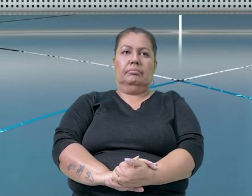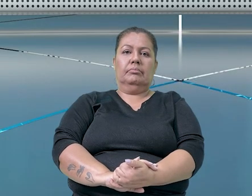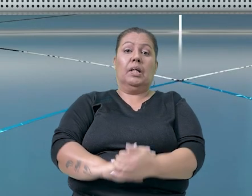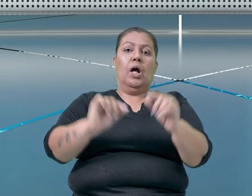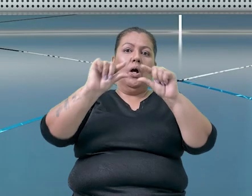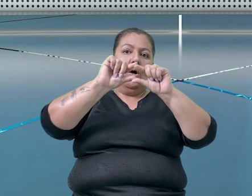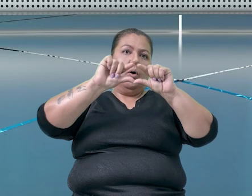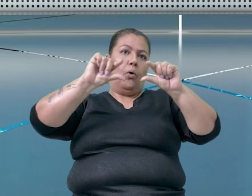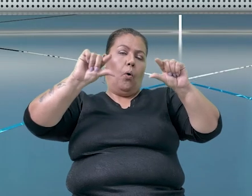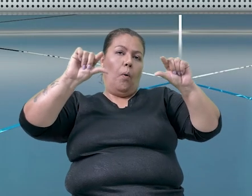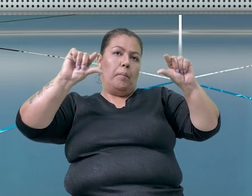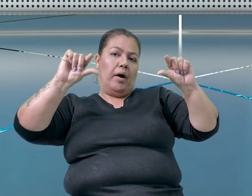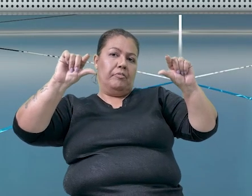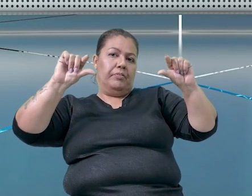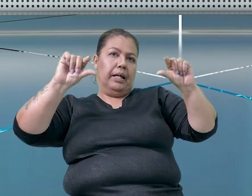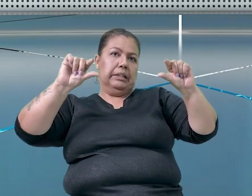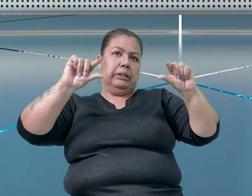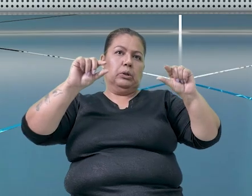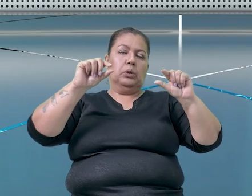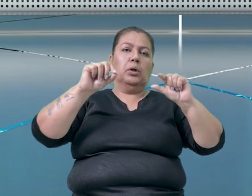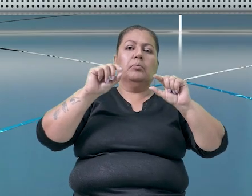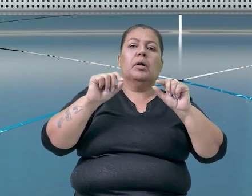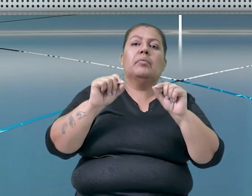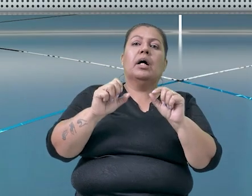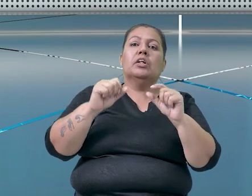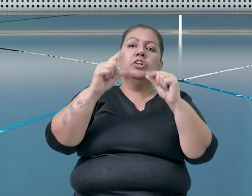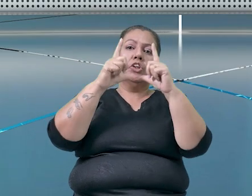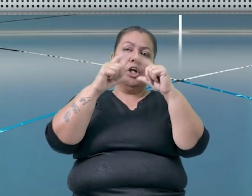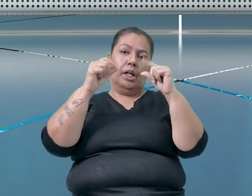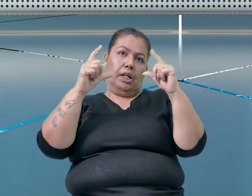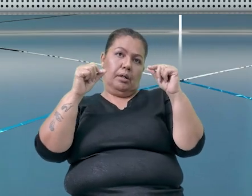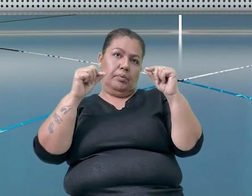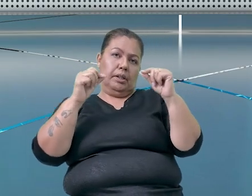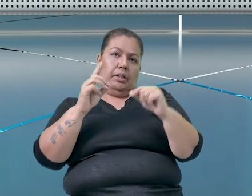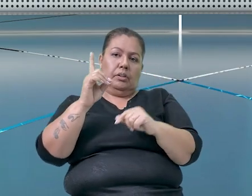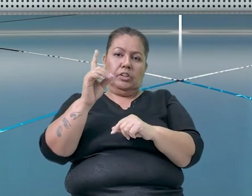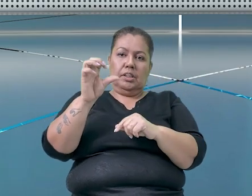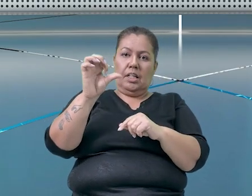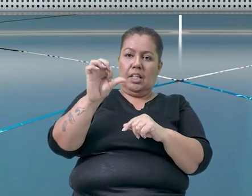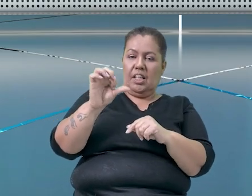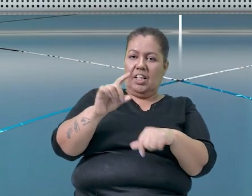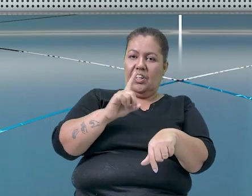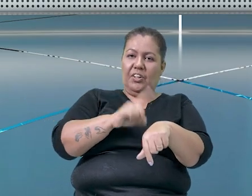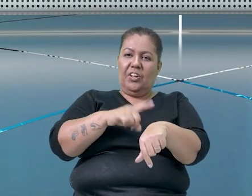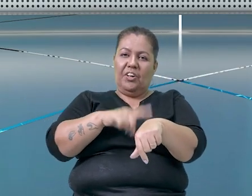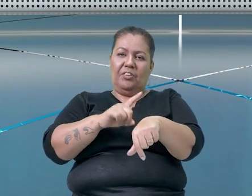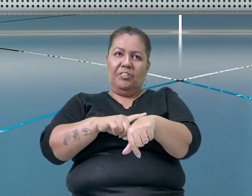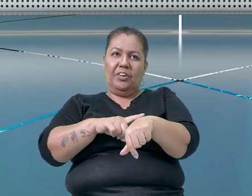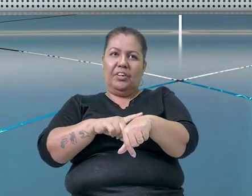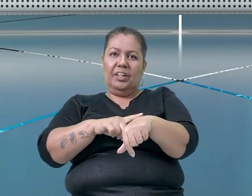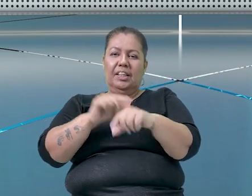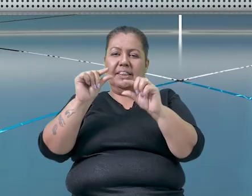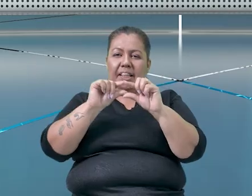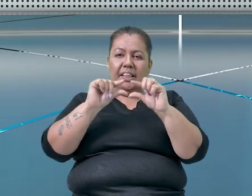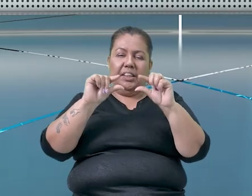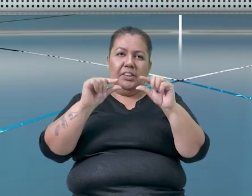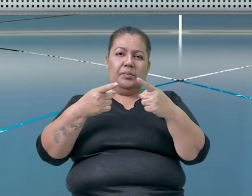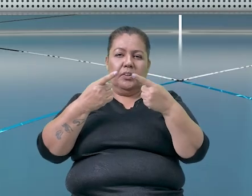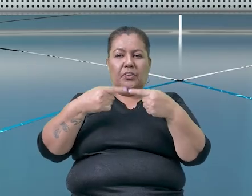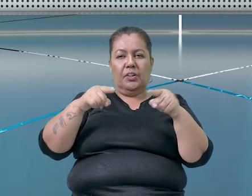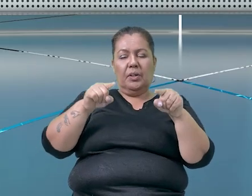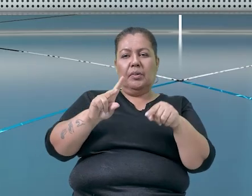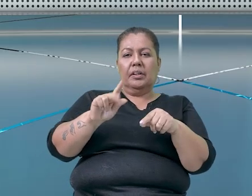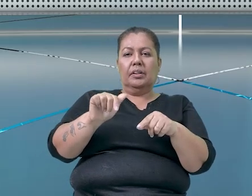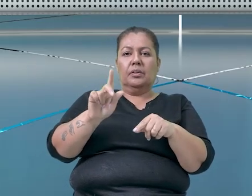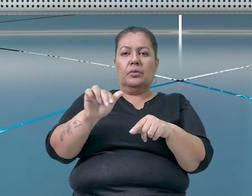Uma frase que se tornou emblemática. Em Brasília, 19 horas, seguida de um trecho da ópera O